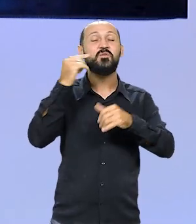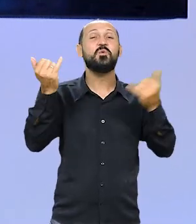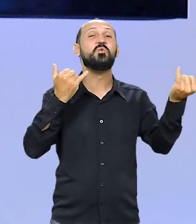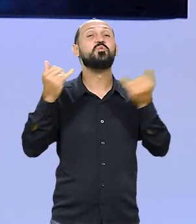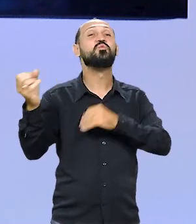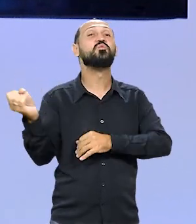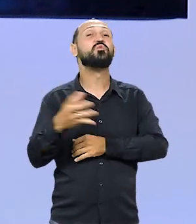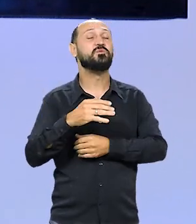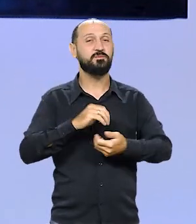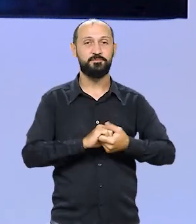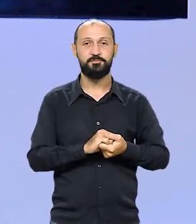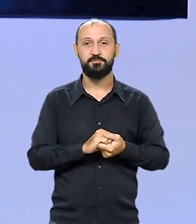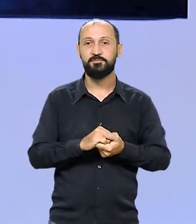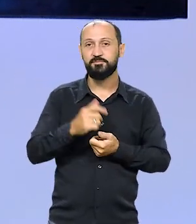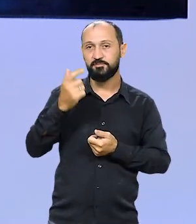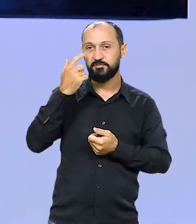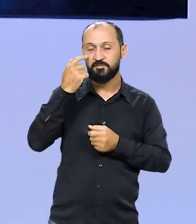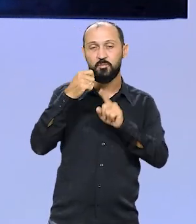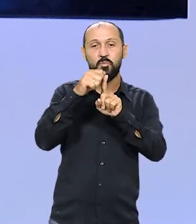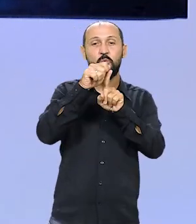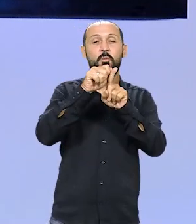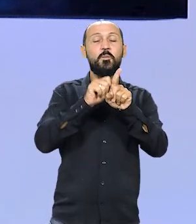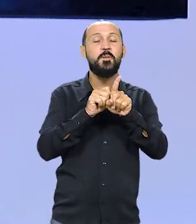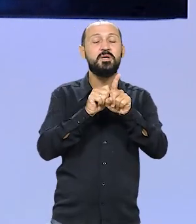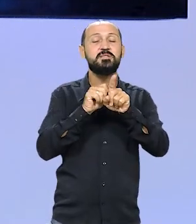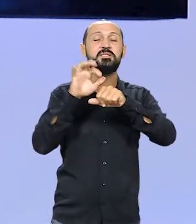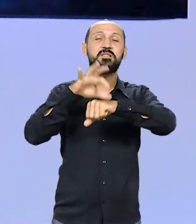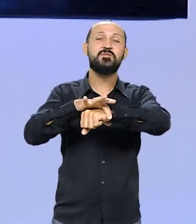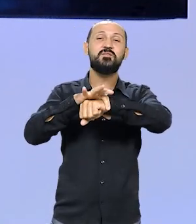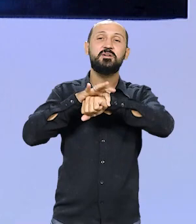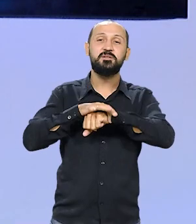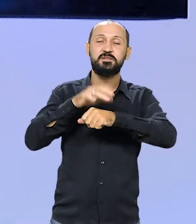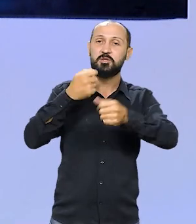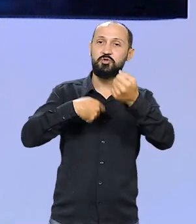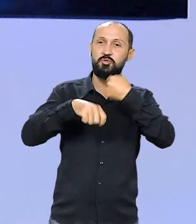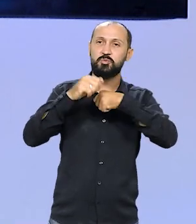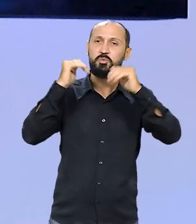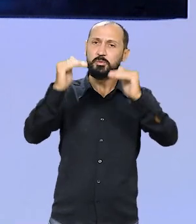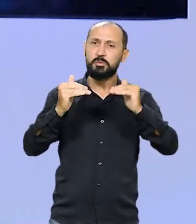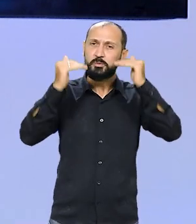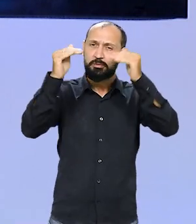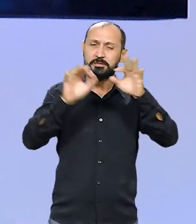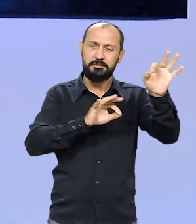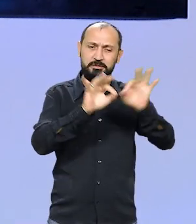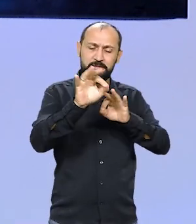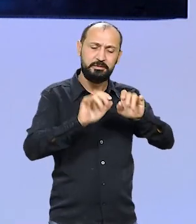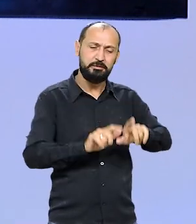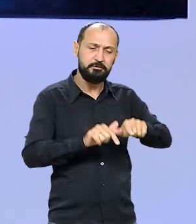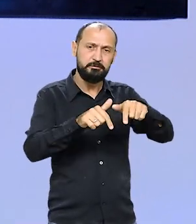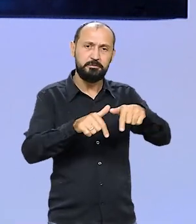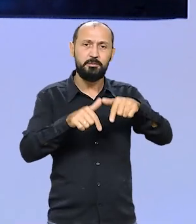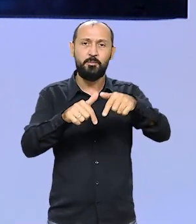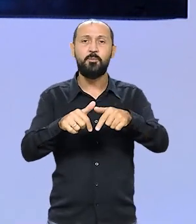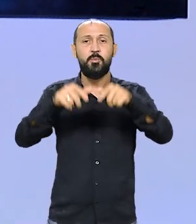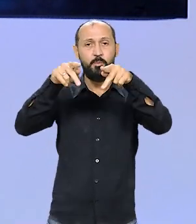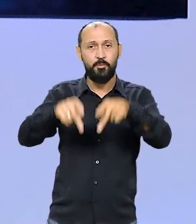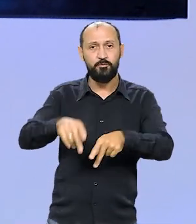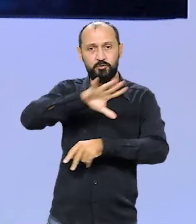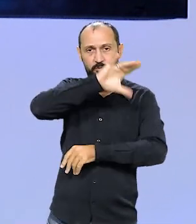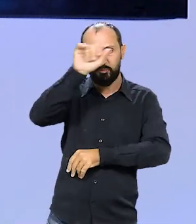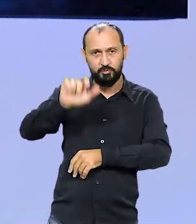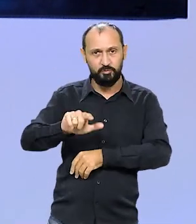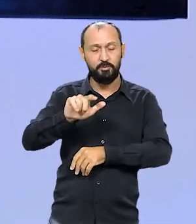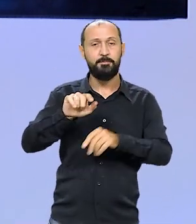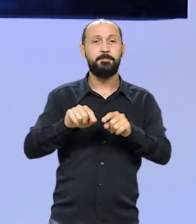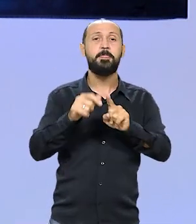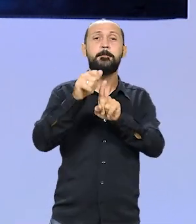últimos destaques. Nós acabamos de sair do mês da Defensoria e a Administração Superior realizou diversas ações para a população